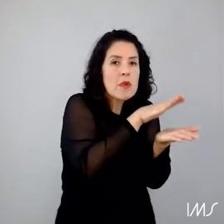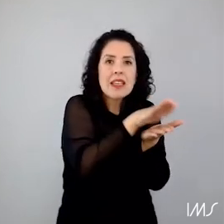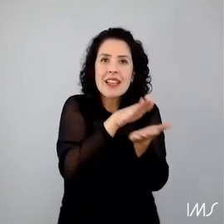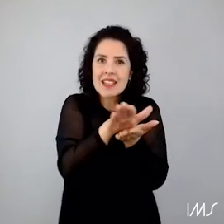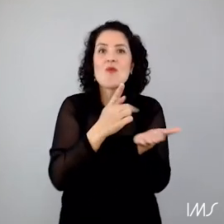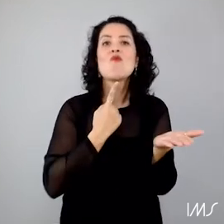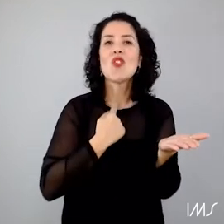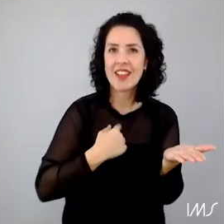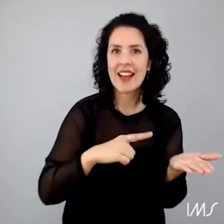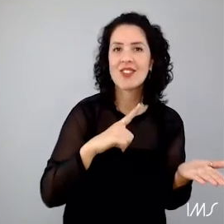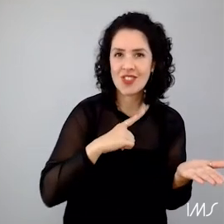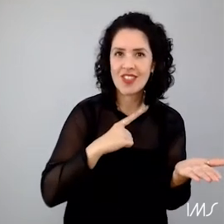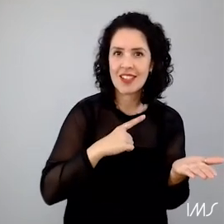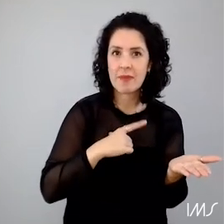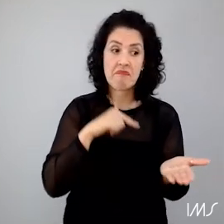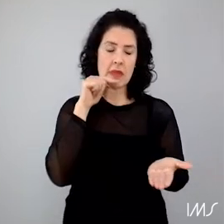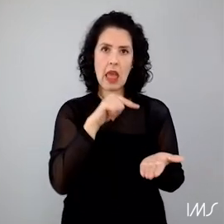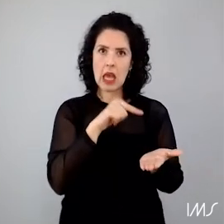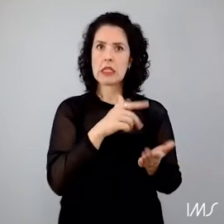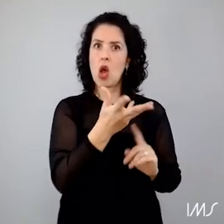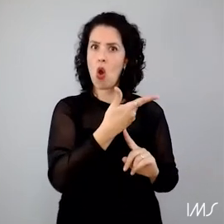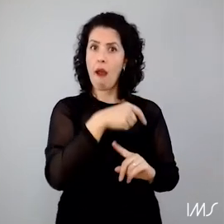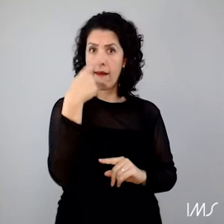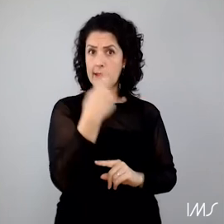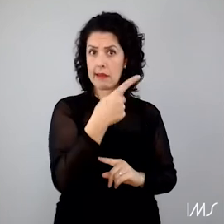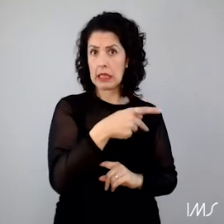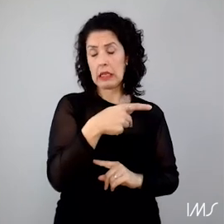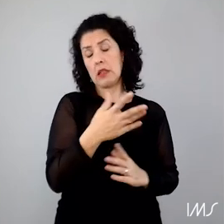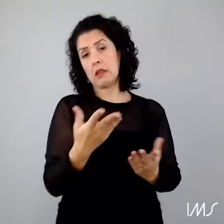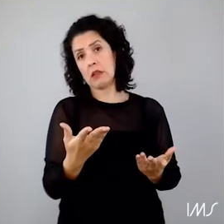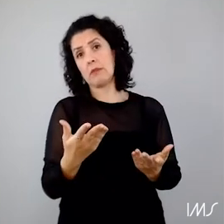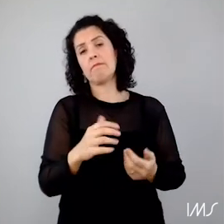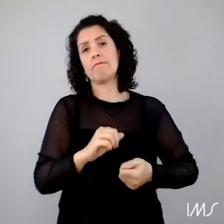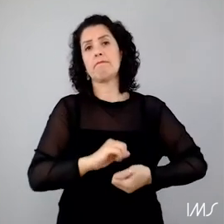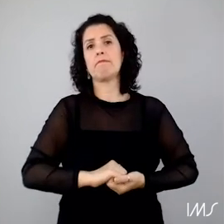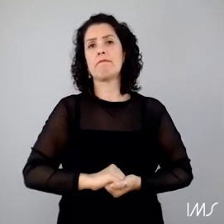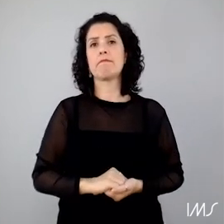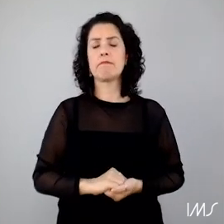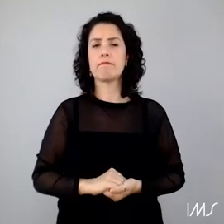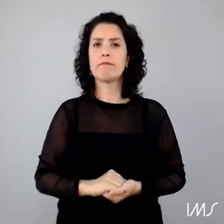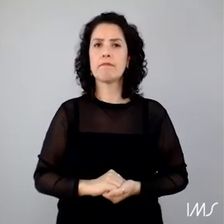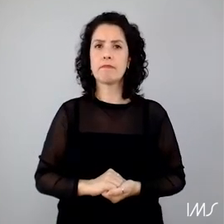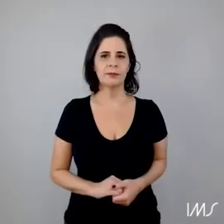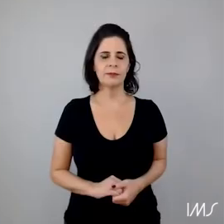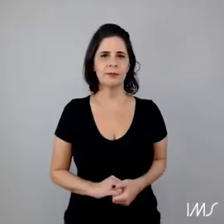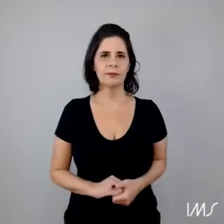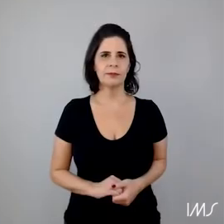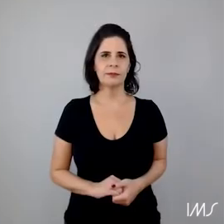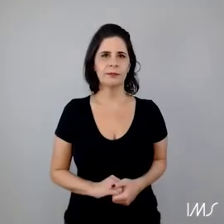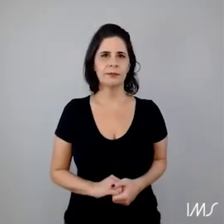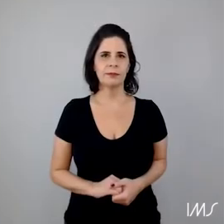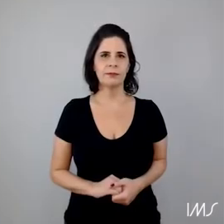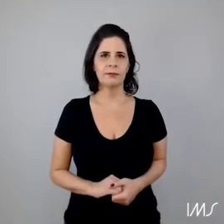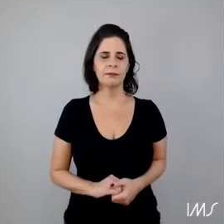Aqui no Brasil, a Filosofia da Caixa Preta, né, por uma filosofia da fotografia. E há uma discussão